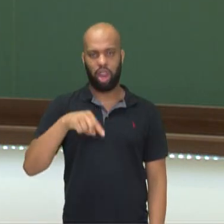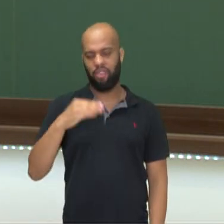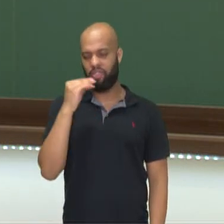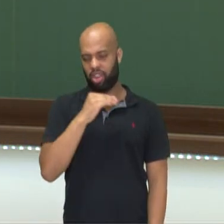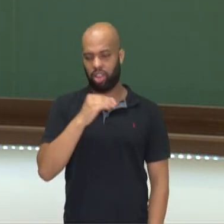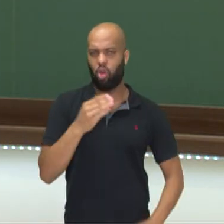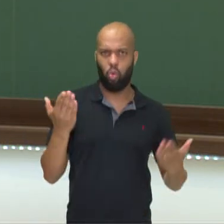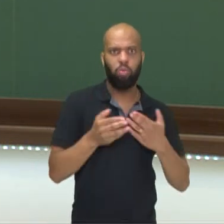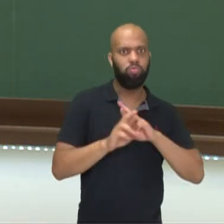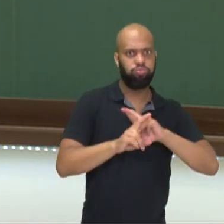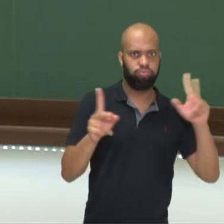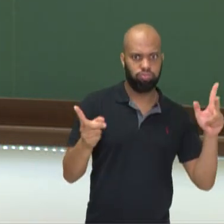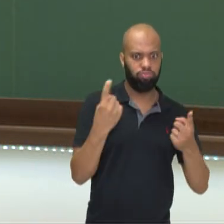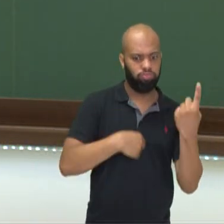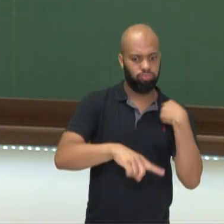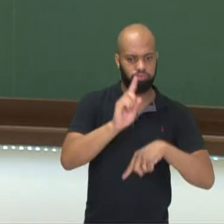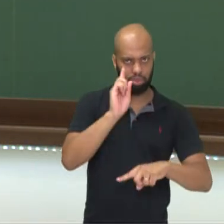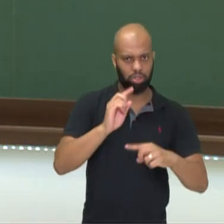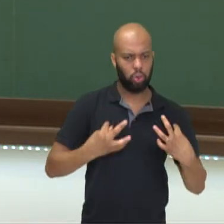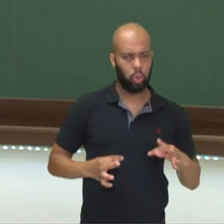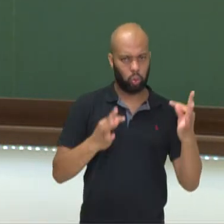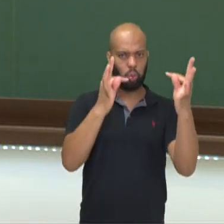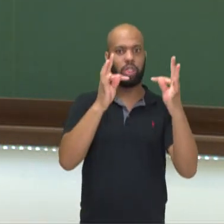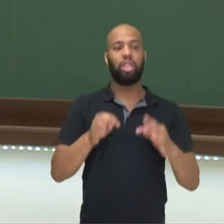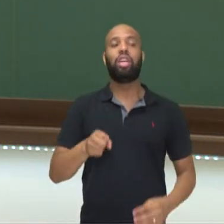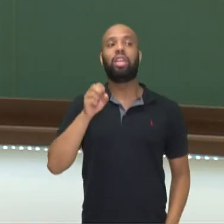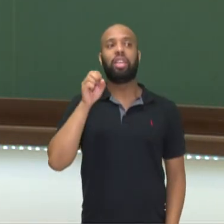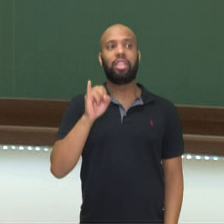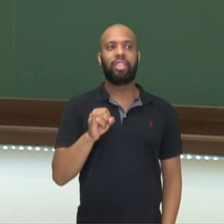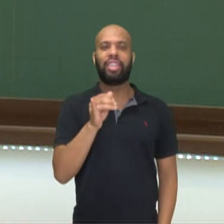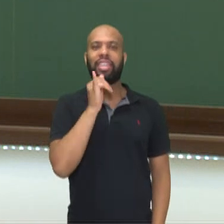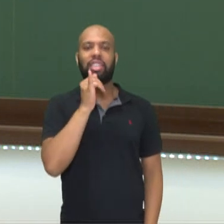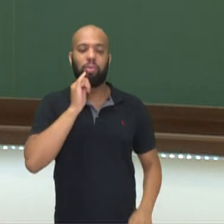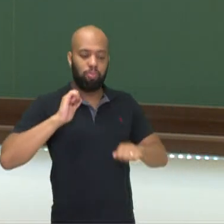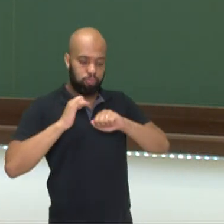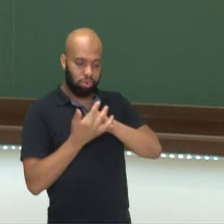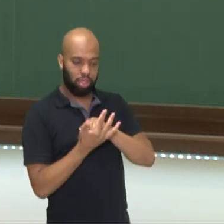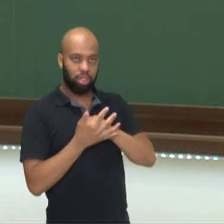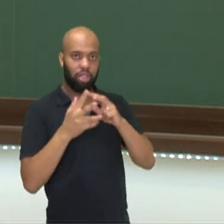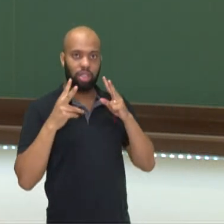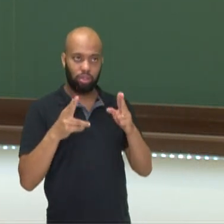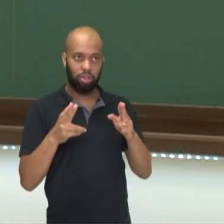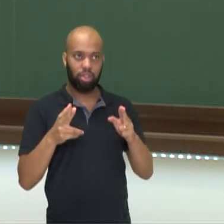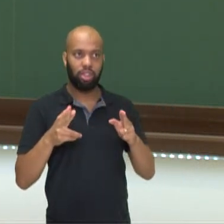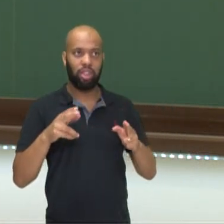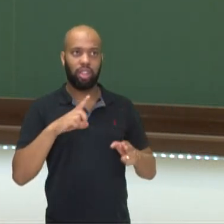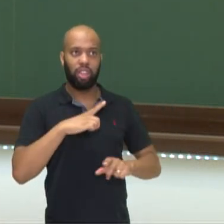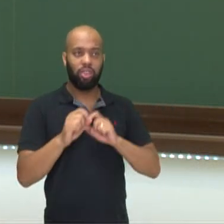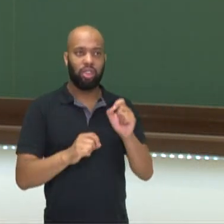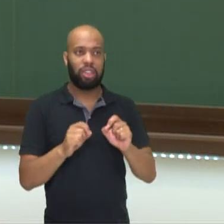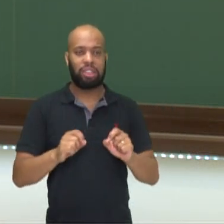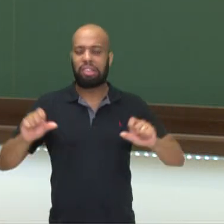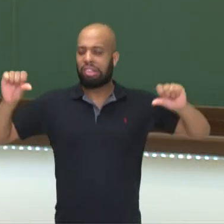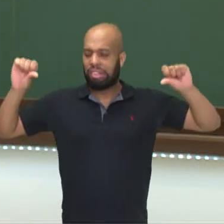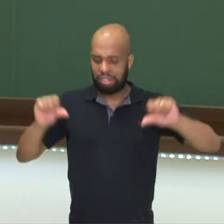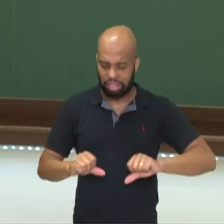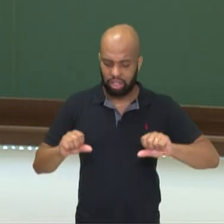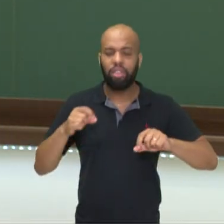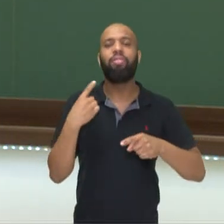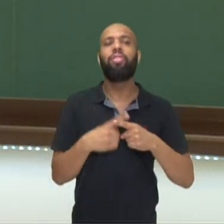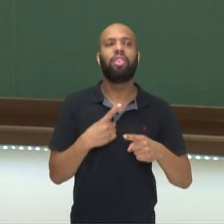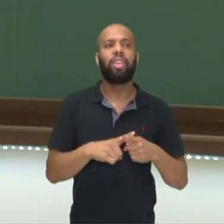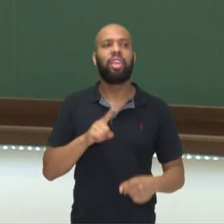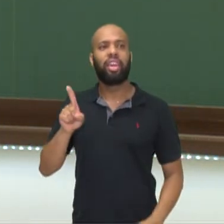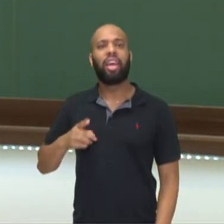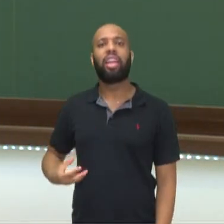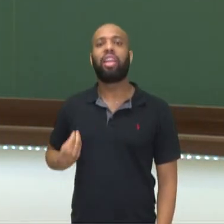dia. Imagina, se a gente estivesse vivendo naquela época e tivesse a pandemia que temos hoje. Ia ser terrível, porque ele